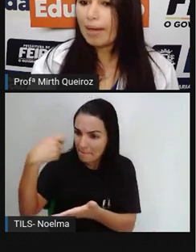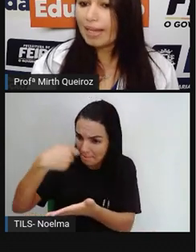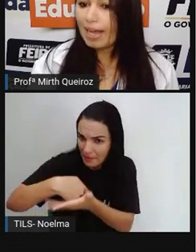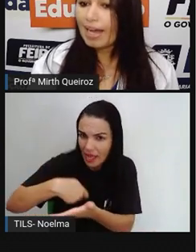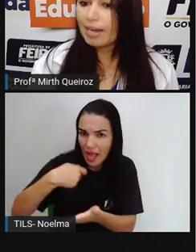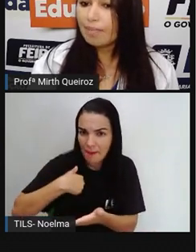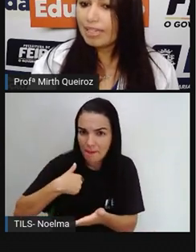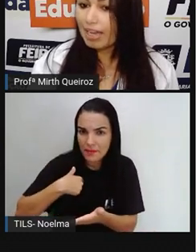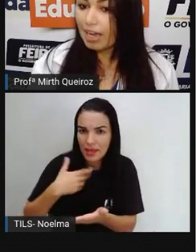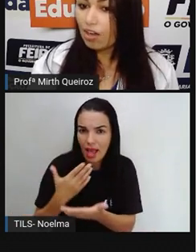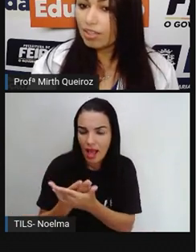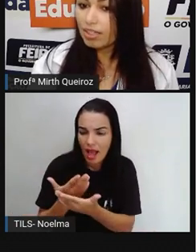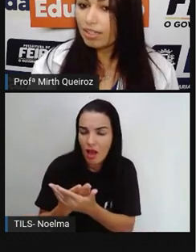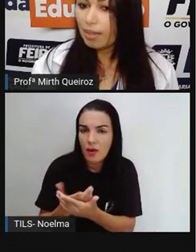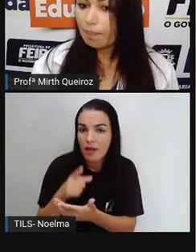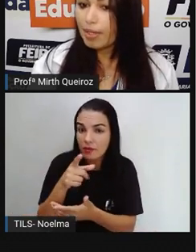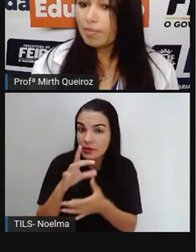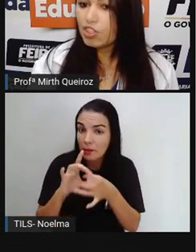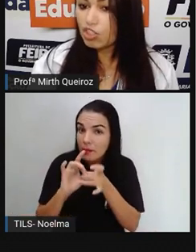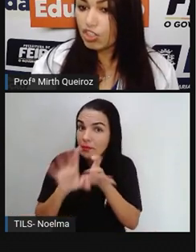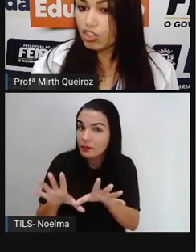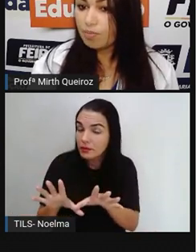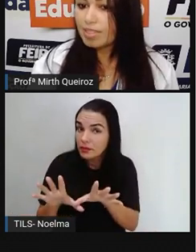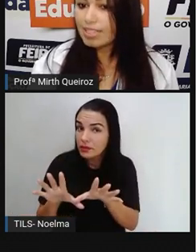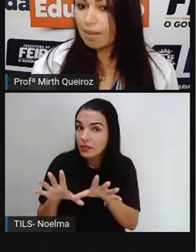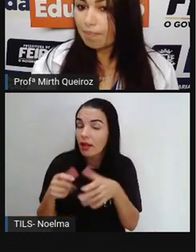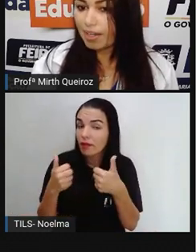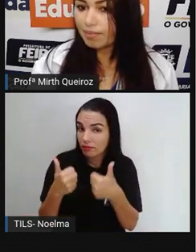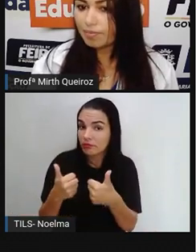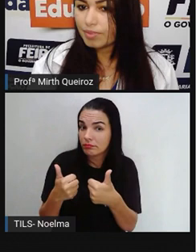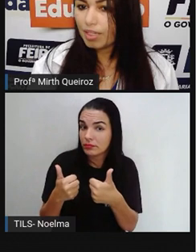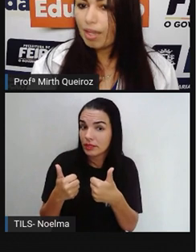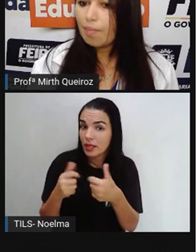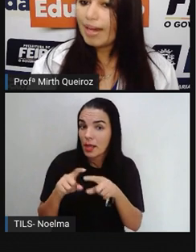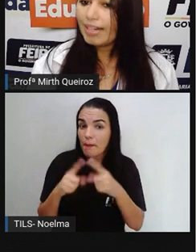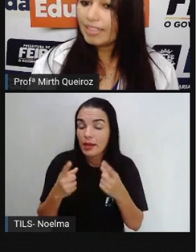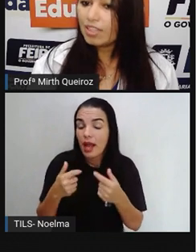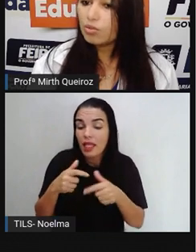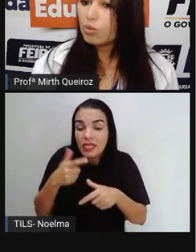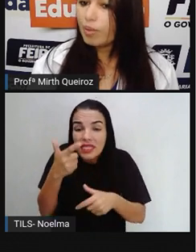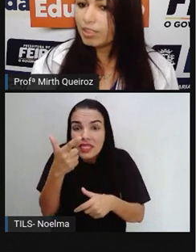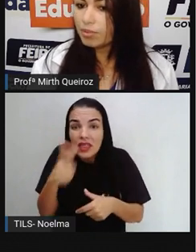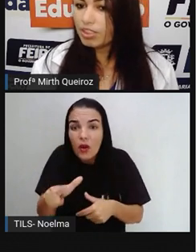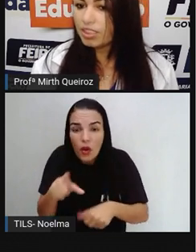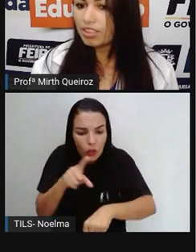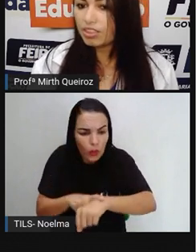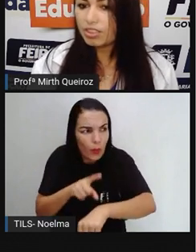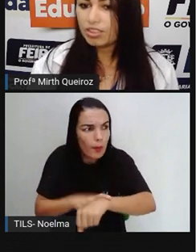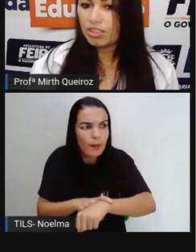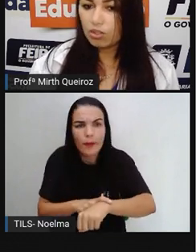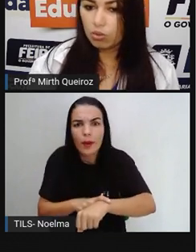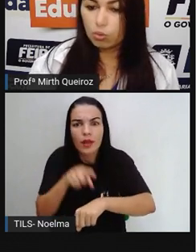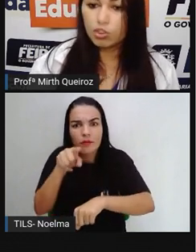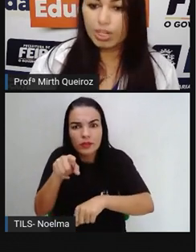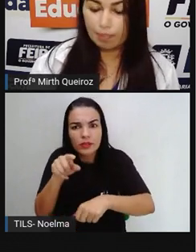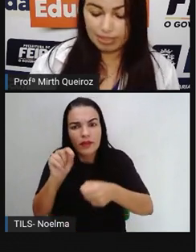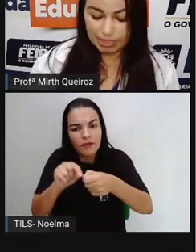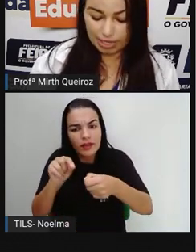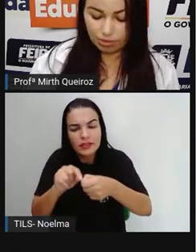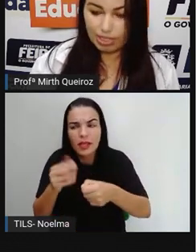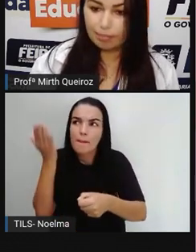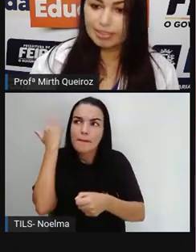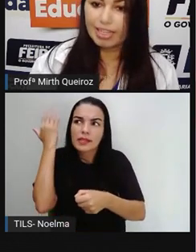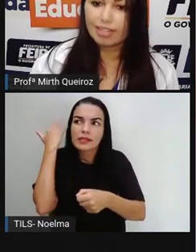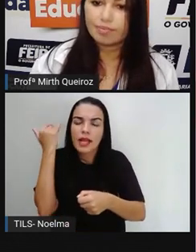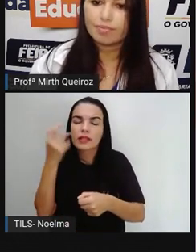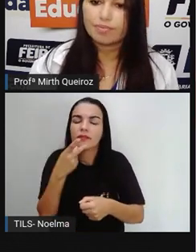Para pagar a minha aula, permitiste-me escapar, para então, no mesmo instante, o já